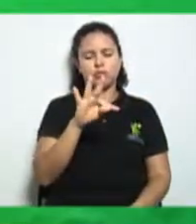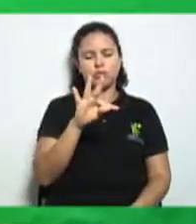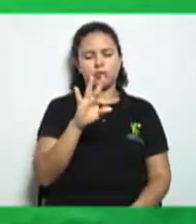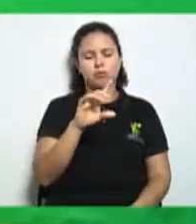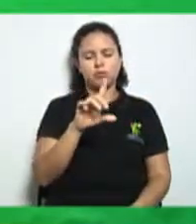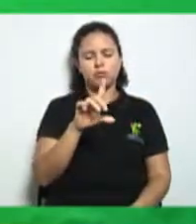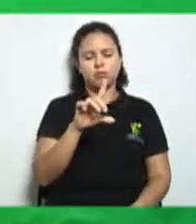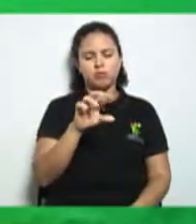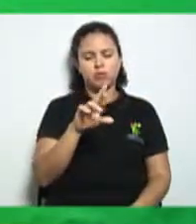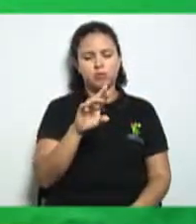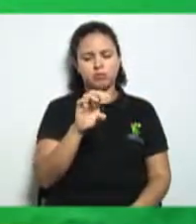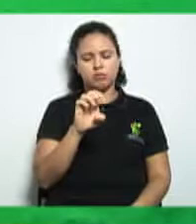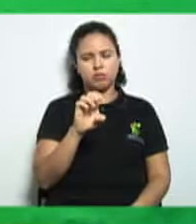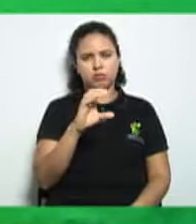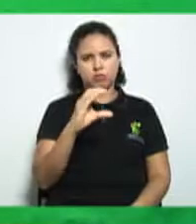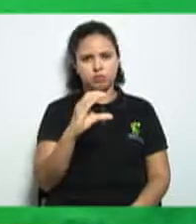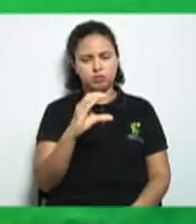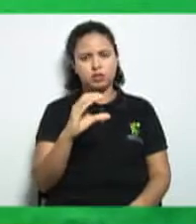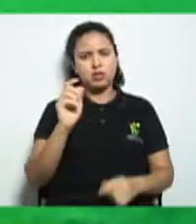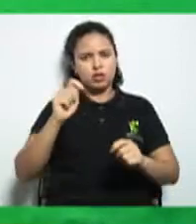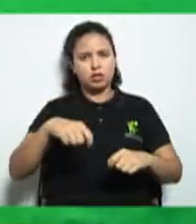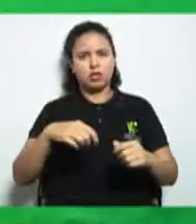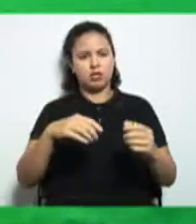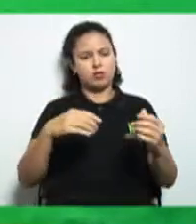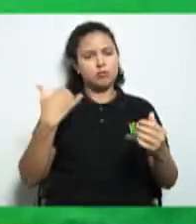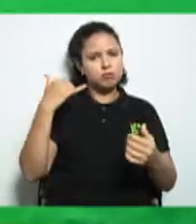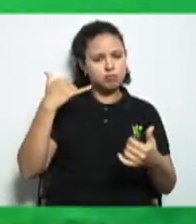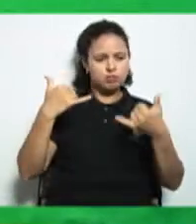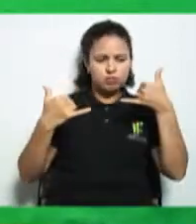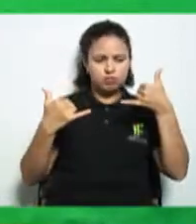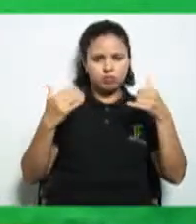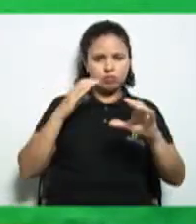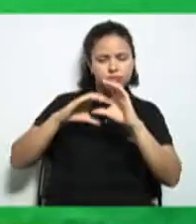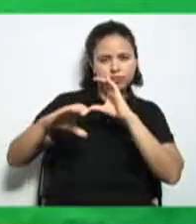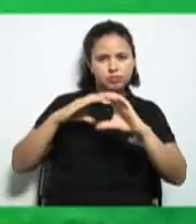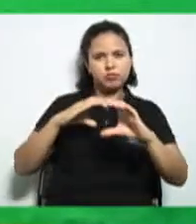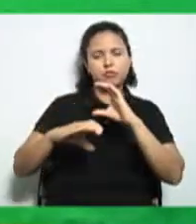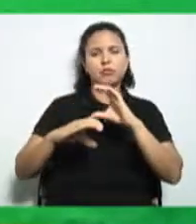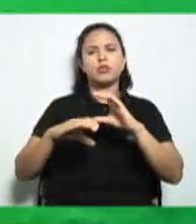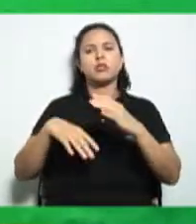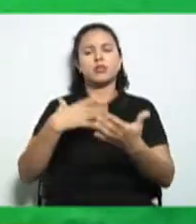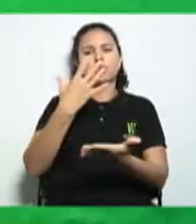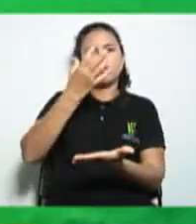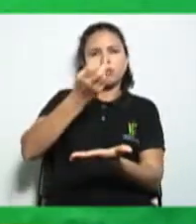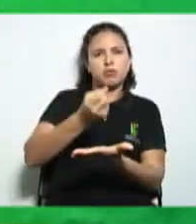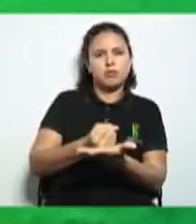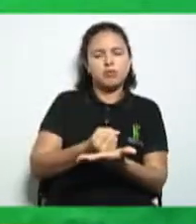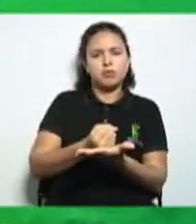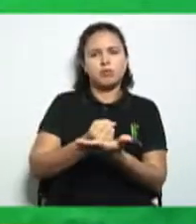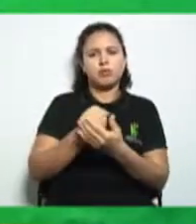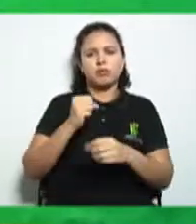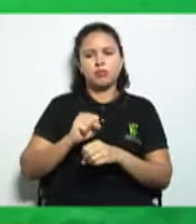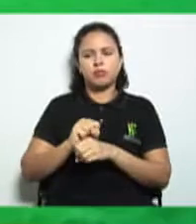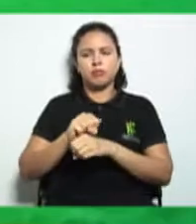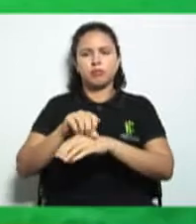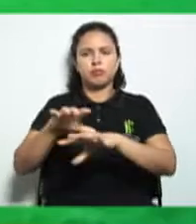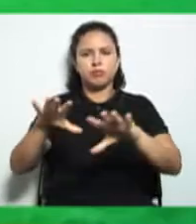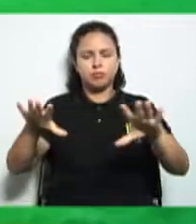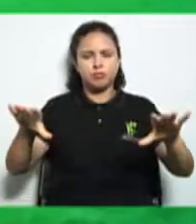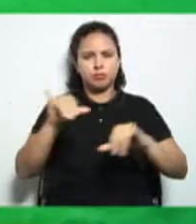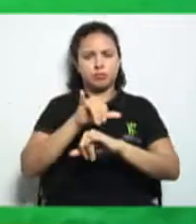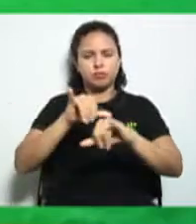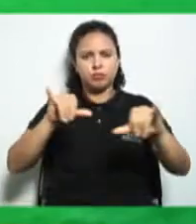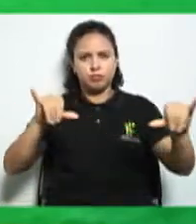consegue se comunicar com outro celular. E isso, através do aplicativo, ele ia disseminar a informação